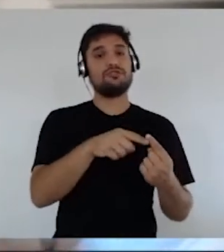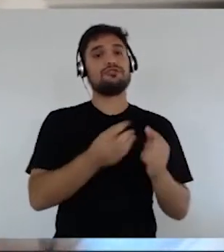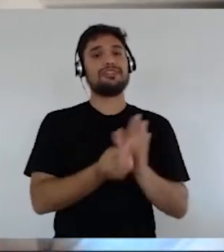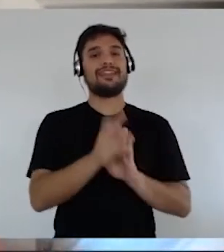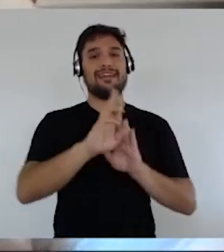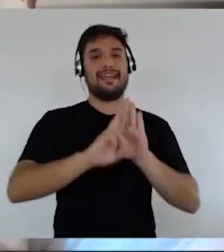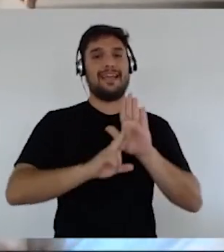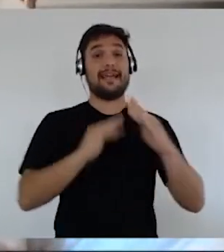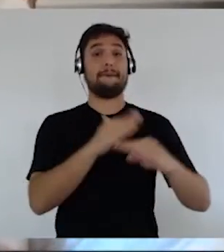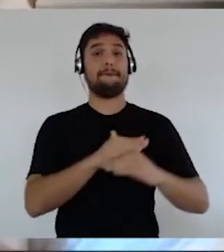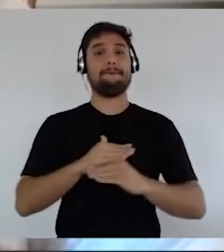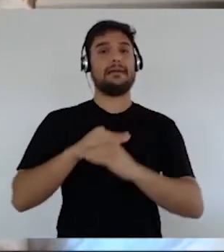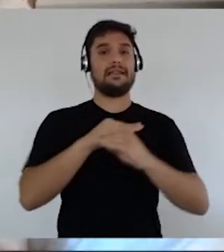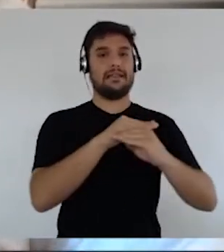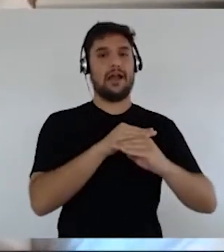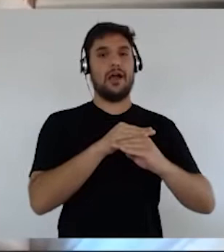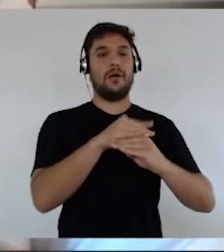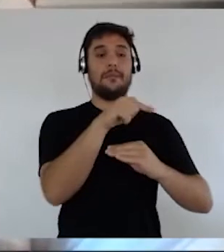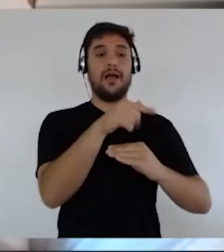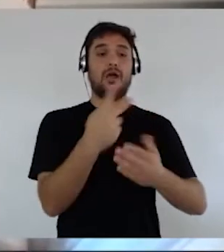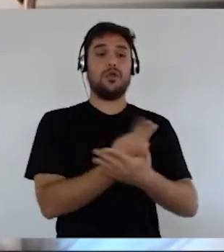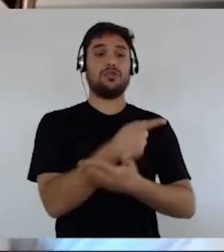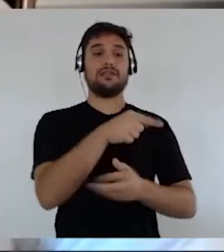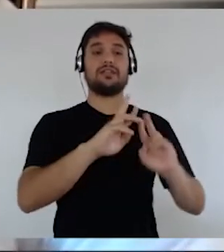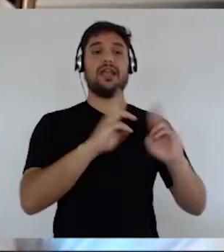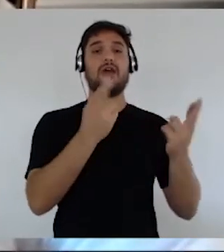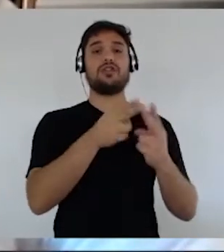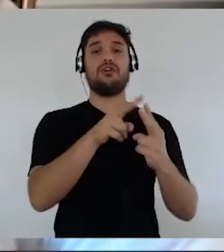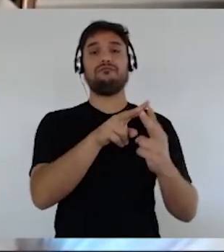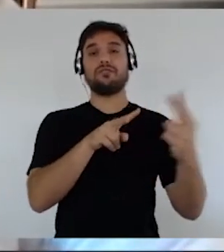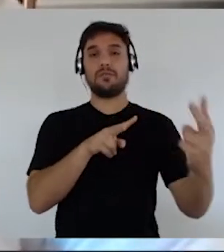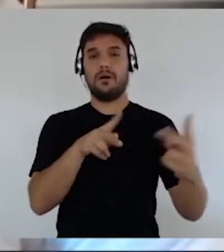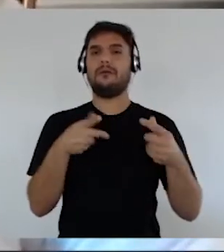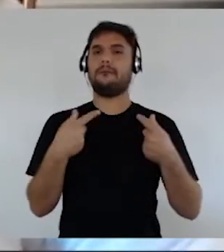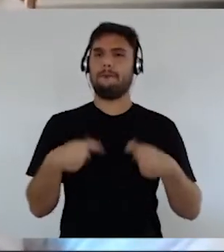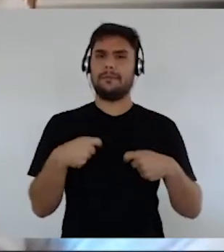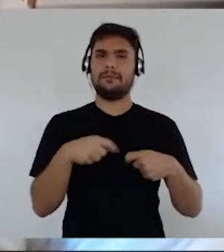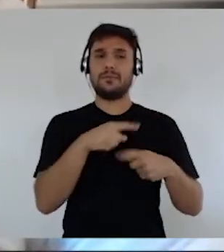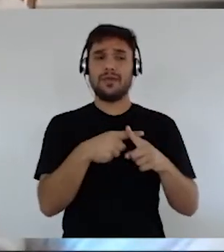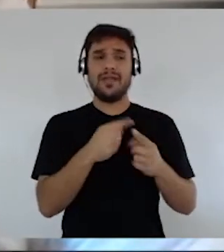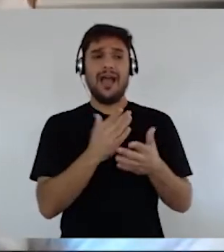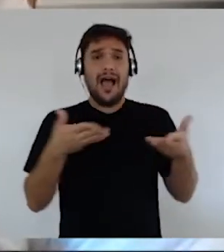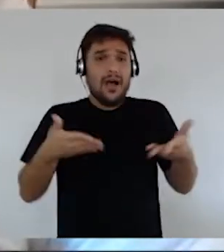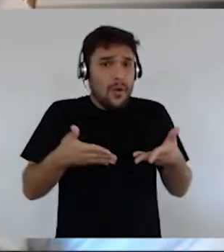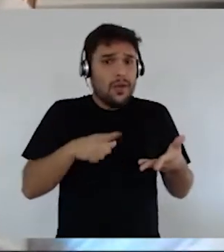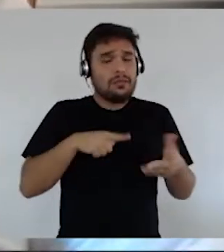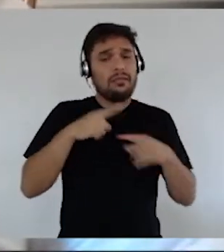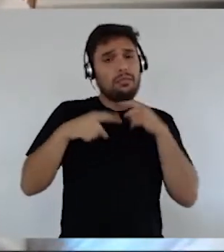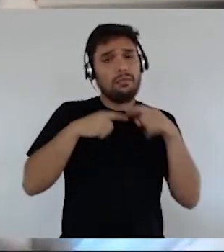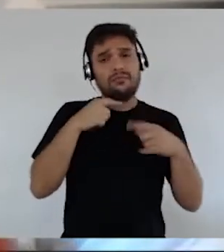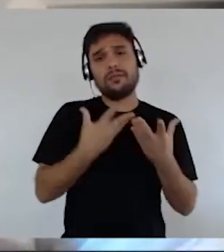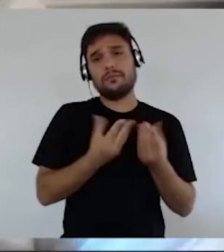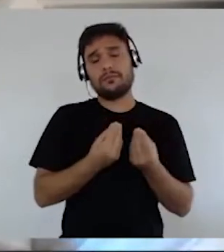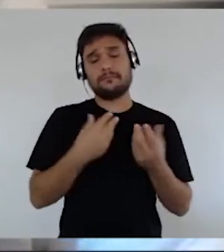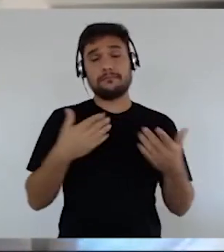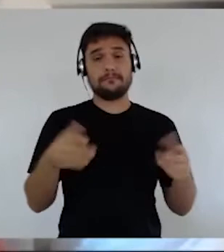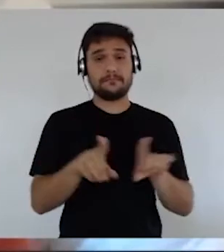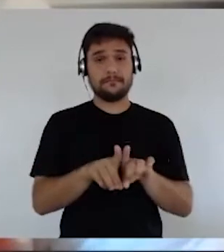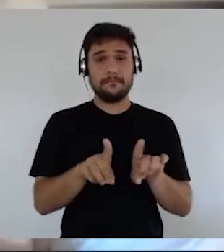protocolizar essa audiência virtual, porque suscita muitas dúvidas, nomeadamente a